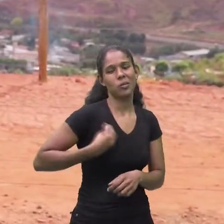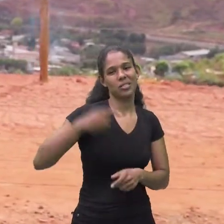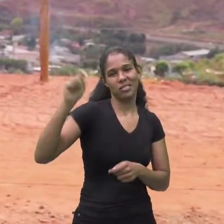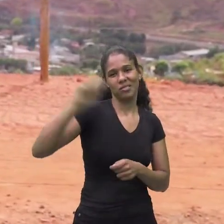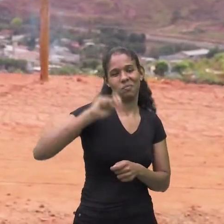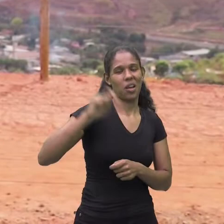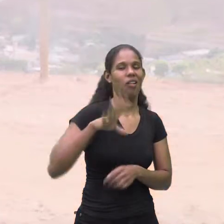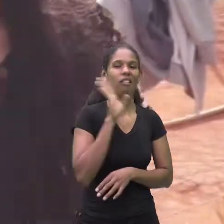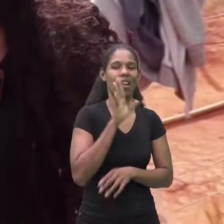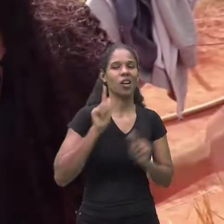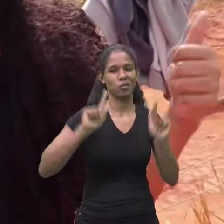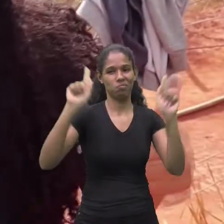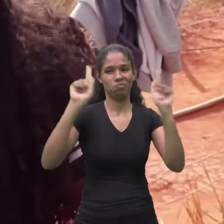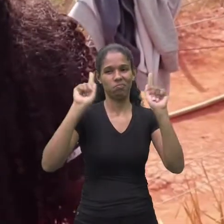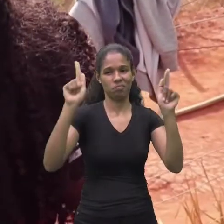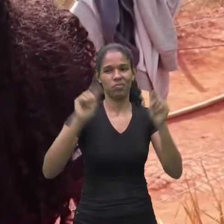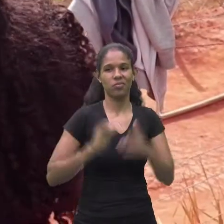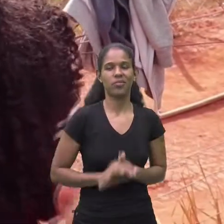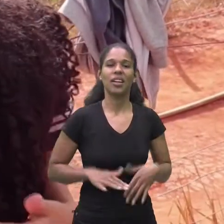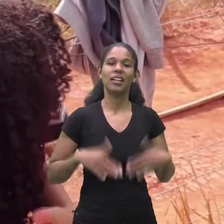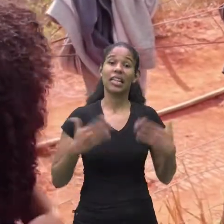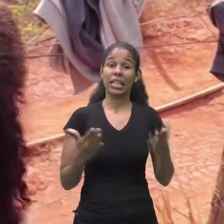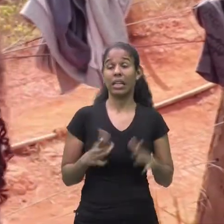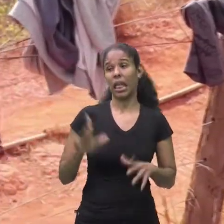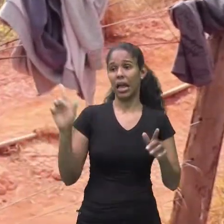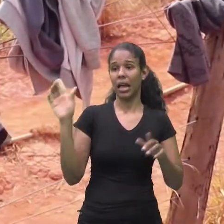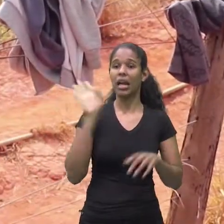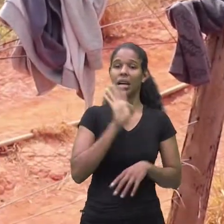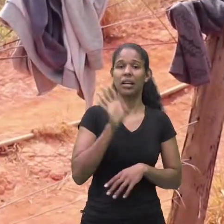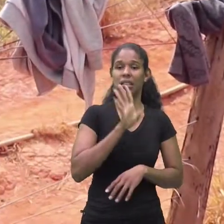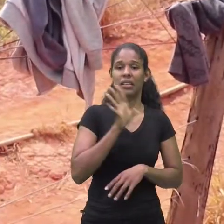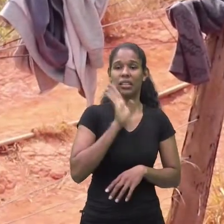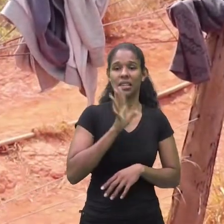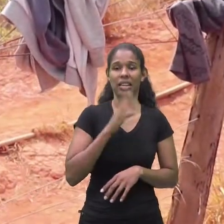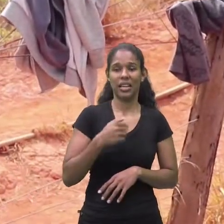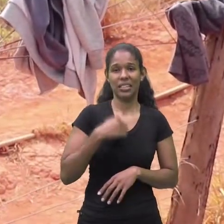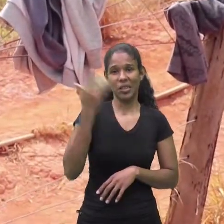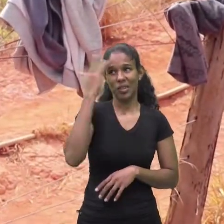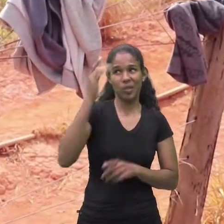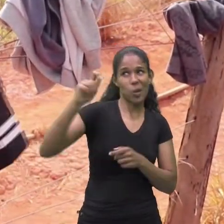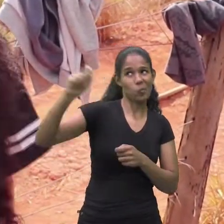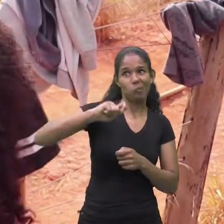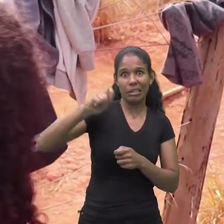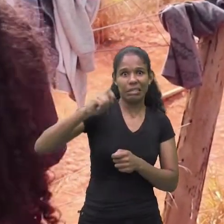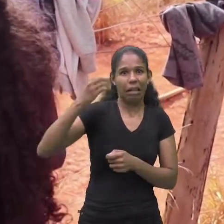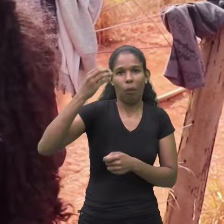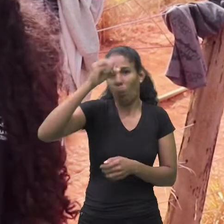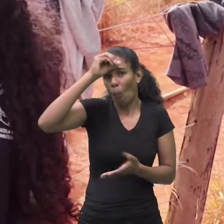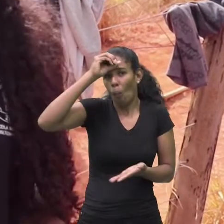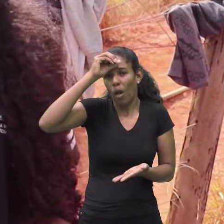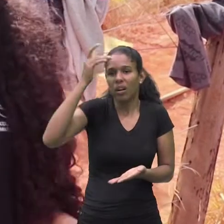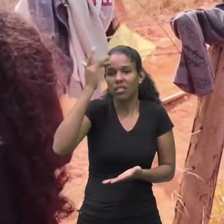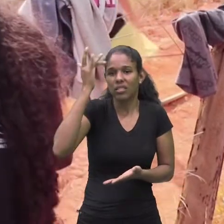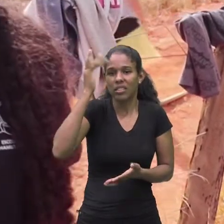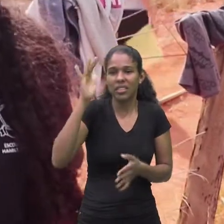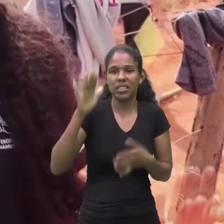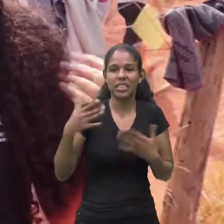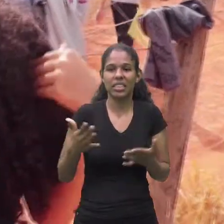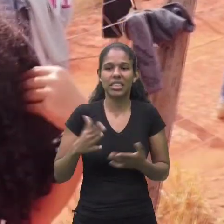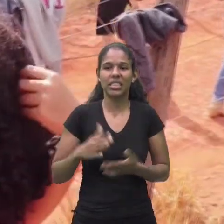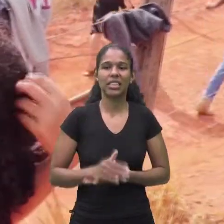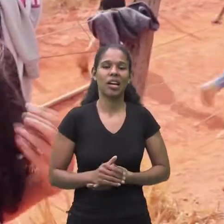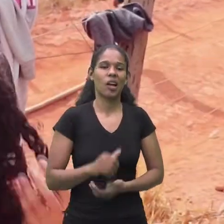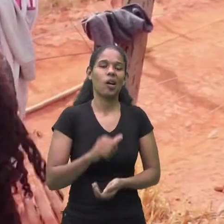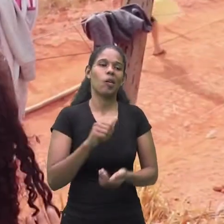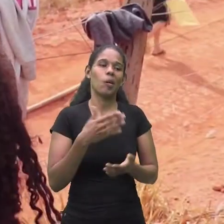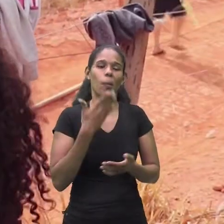divertido. Tá muito legal, só que eu não sei soltar pipa. E aí, não, aí eu tô pedindo a outra pessoa pra